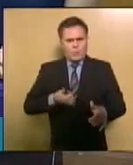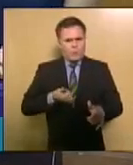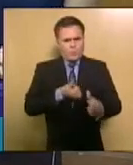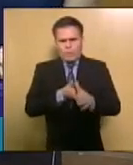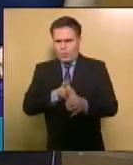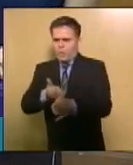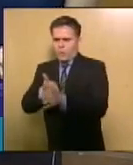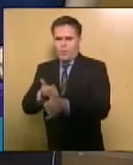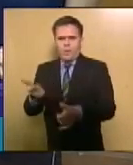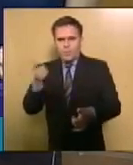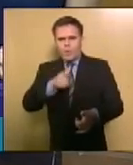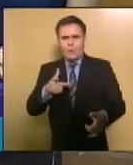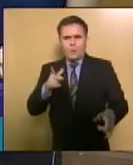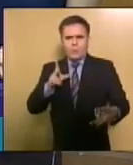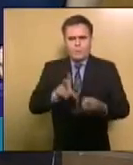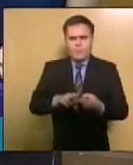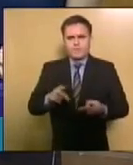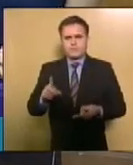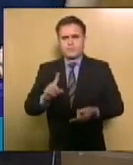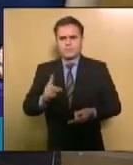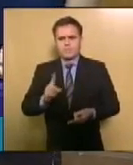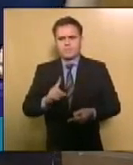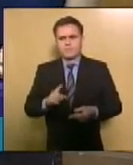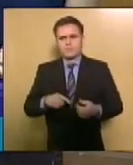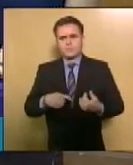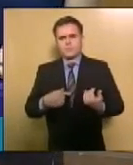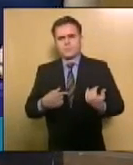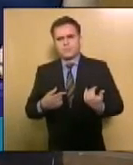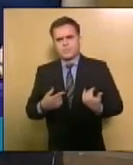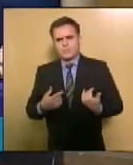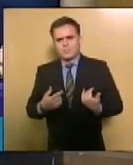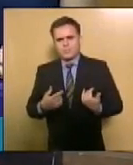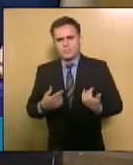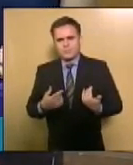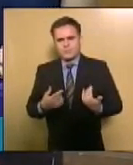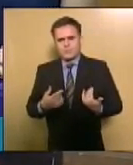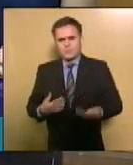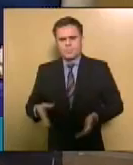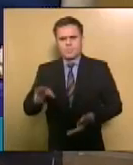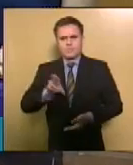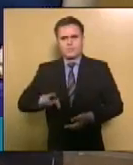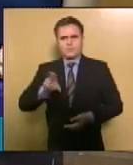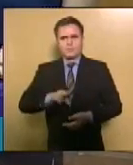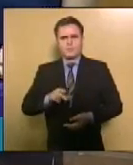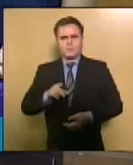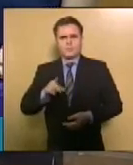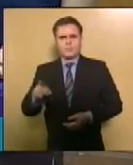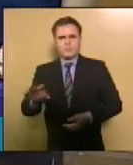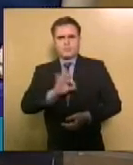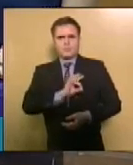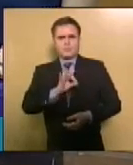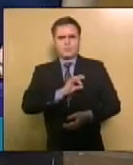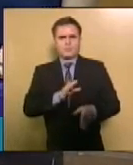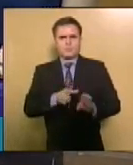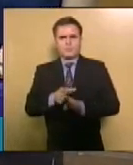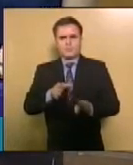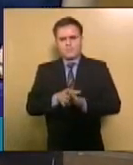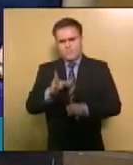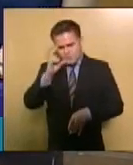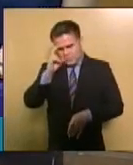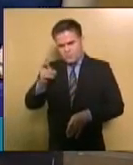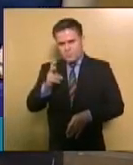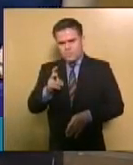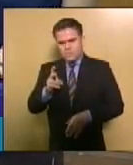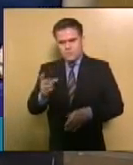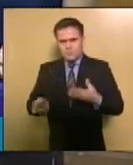gente não vai conseguir o que que eles fizeram eles utilizaram Exatamente Essa lógica do policiamento orientado pela inteligência que é o